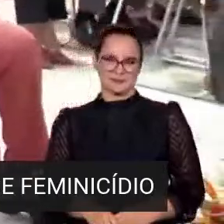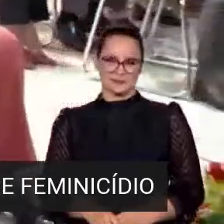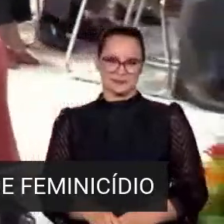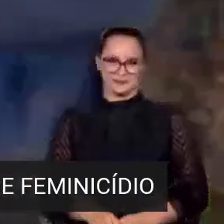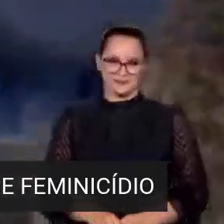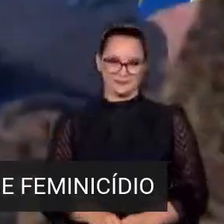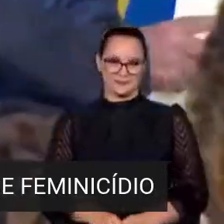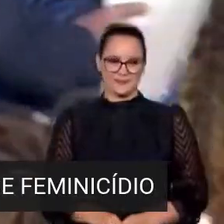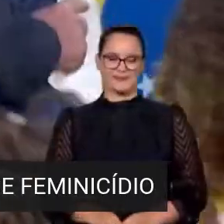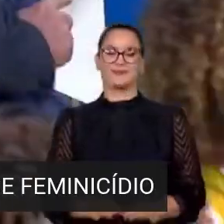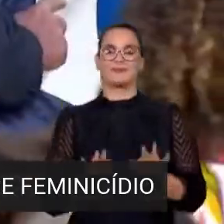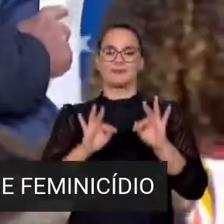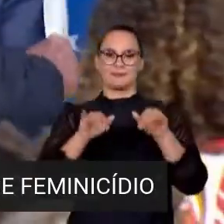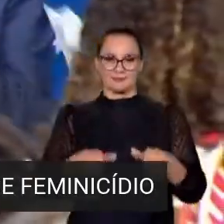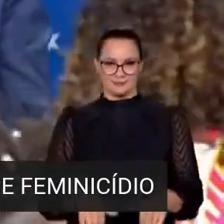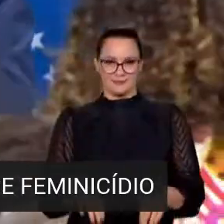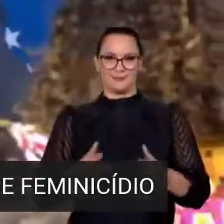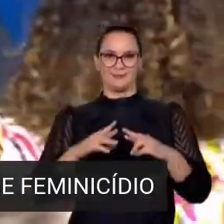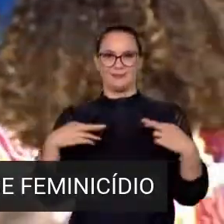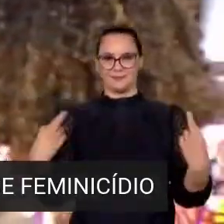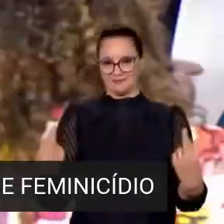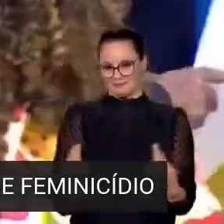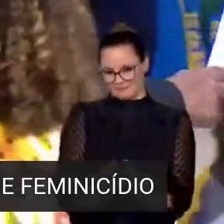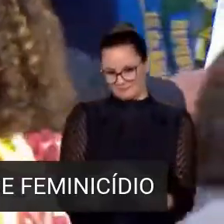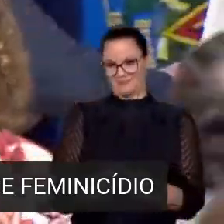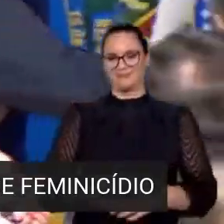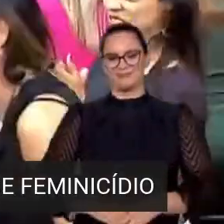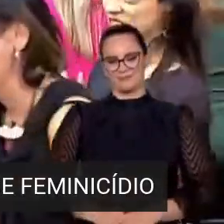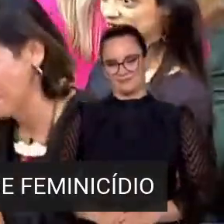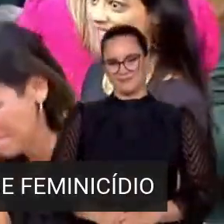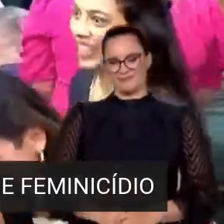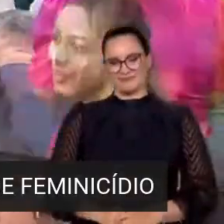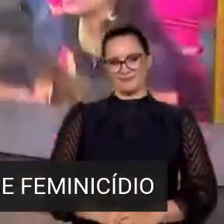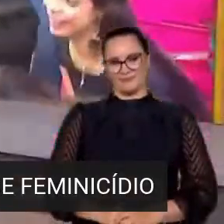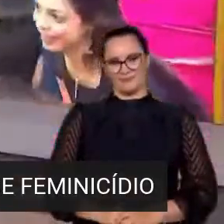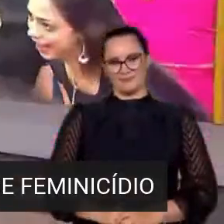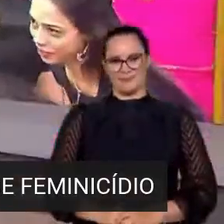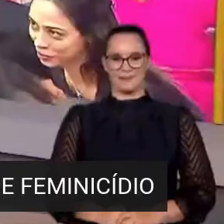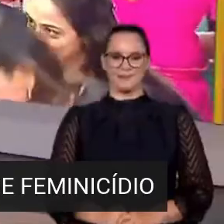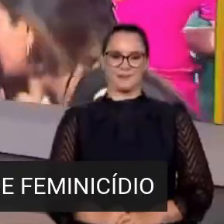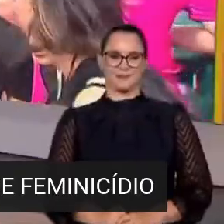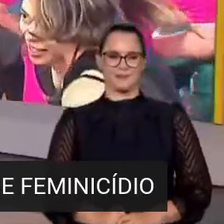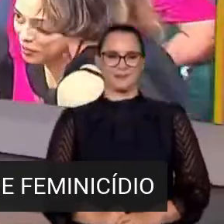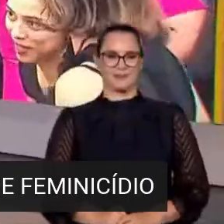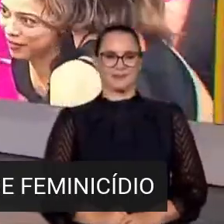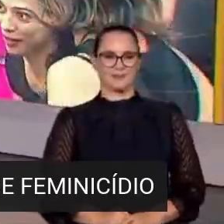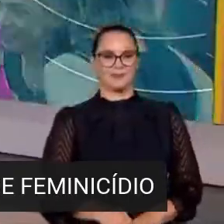Está encerrada esta cerimônia. Você acompanhou a cerimônia?